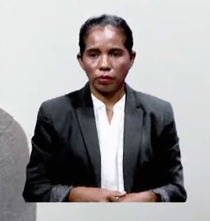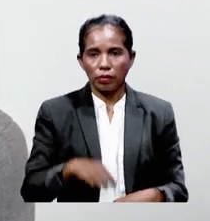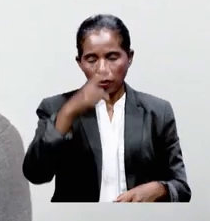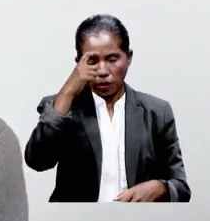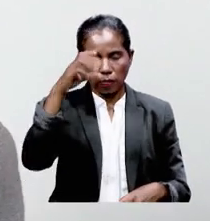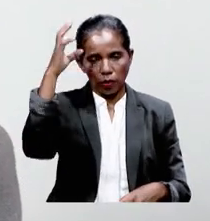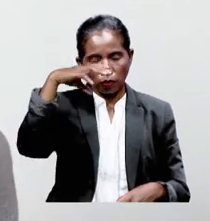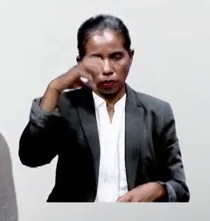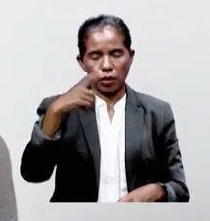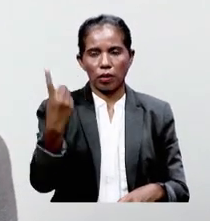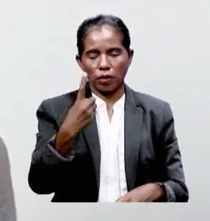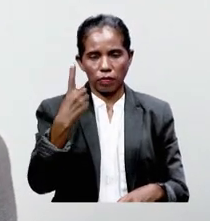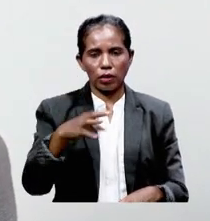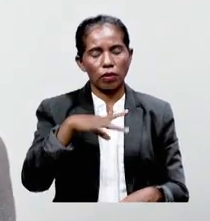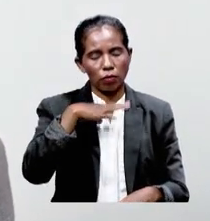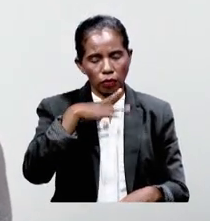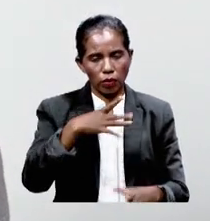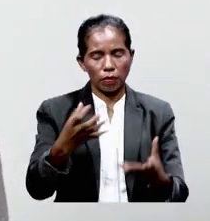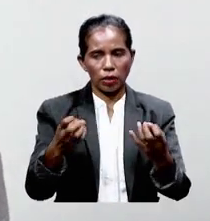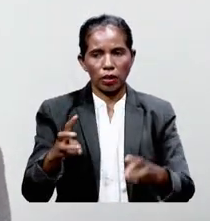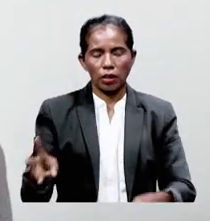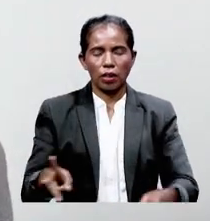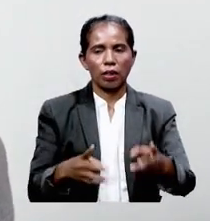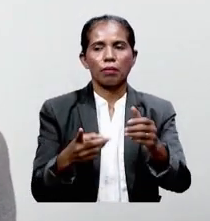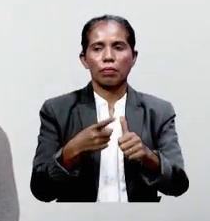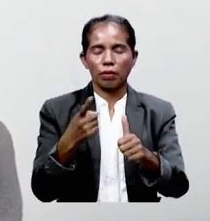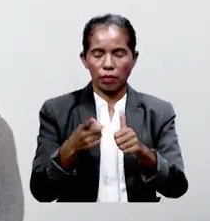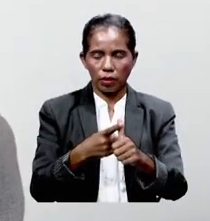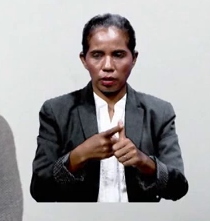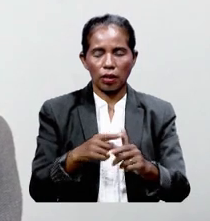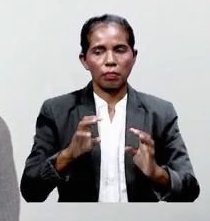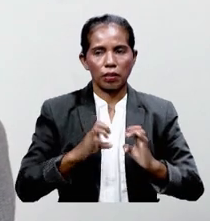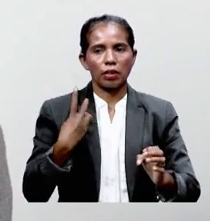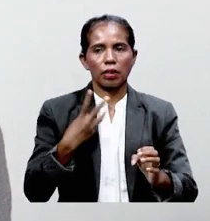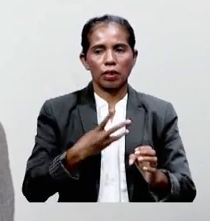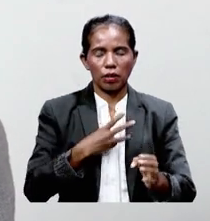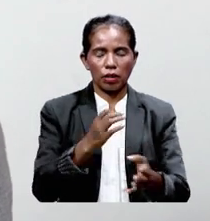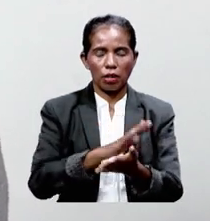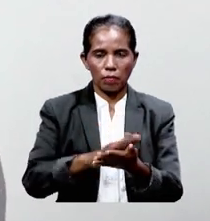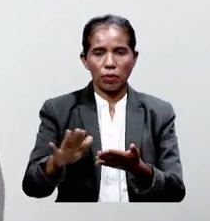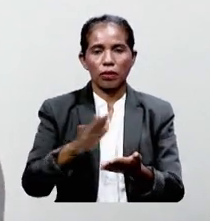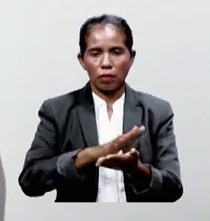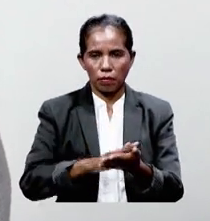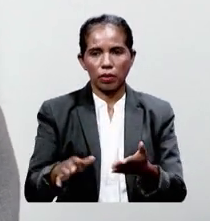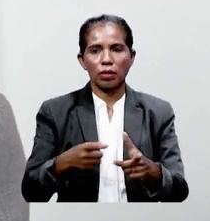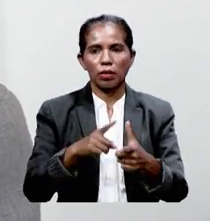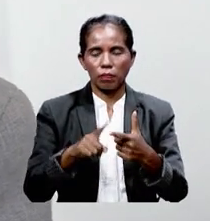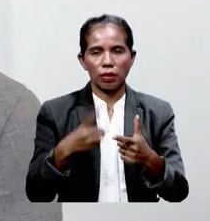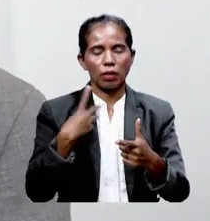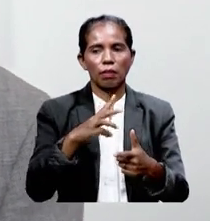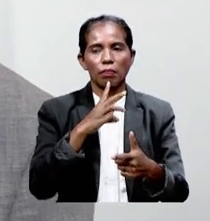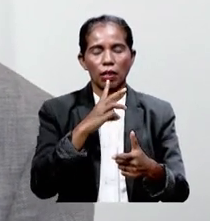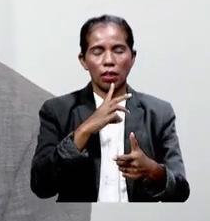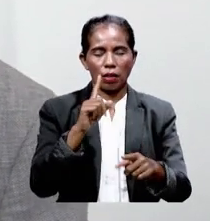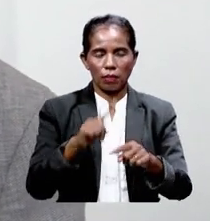mai sedimentação barak lah limar, dalam da permeiro ur emergensi ita alam, mak tinggi normaliza. Atunune be la bele